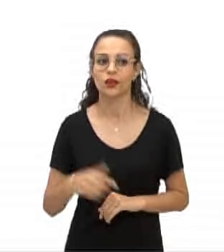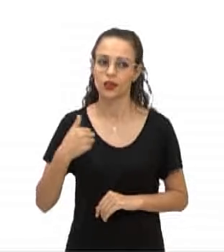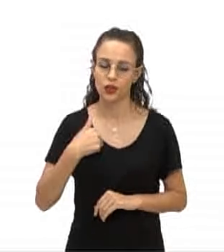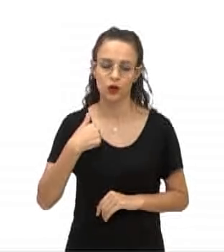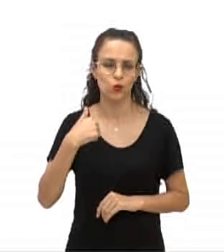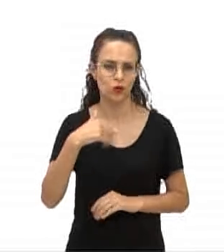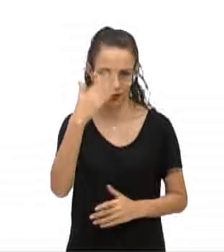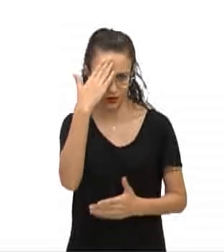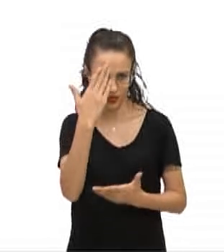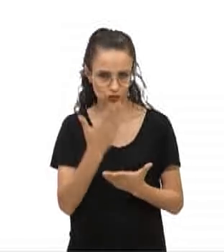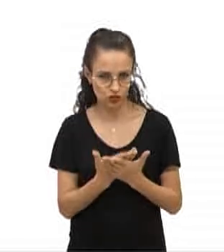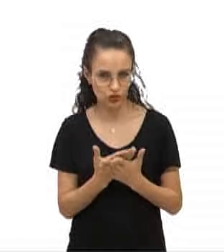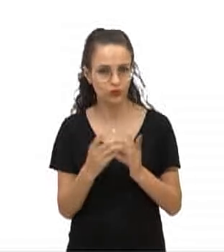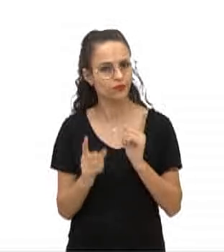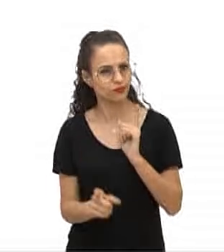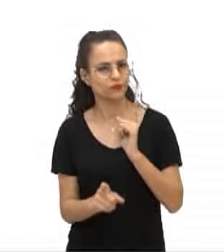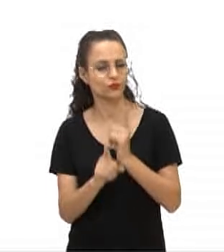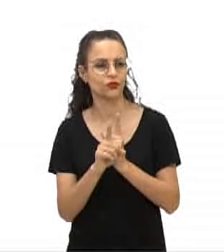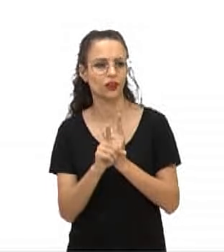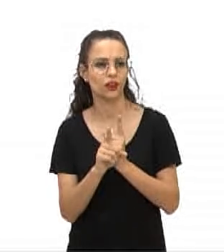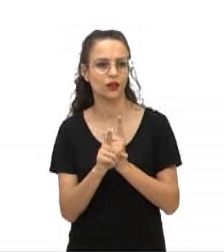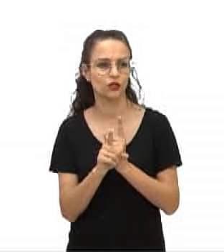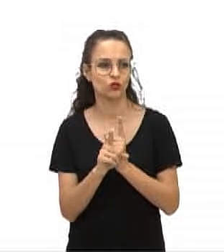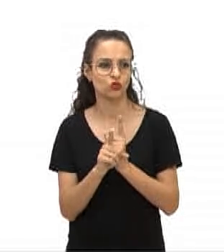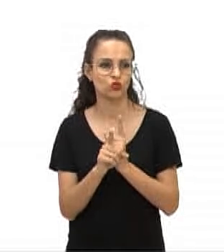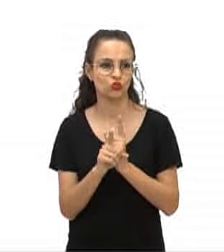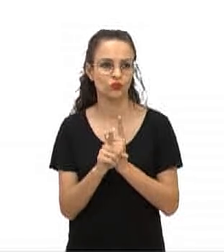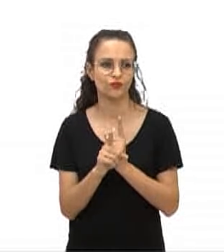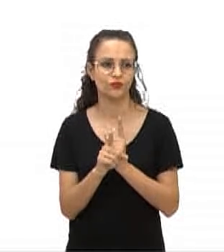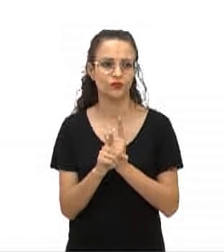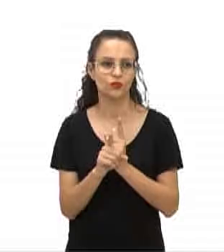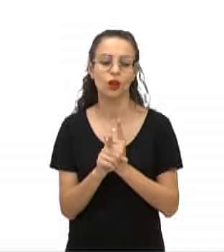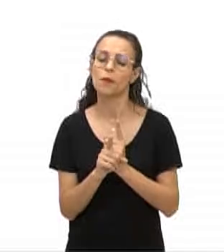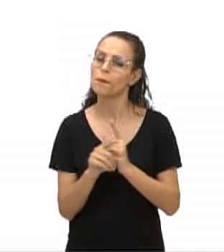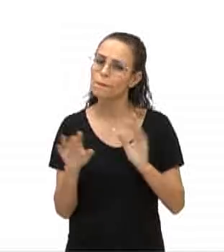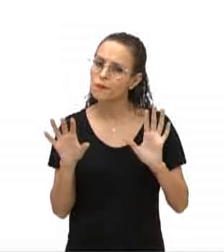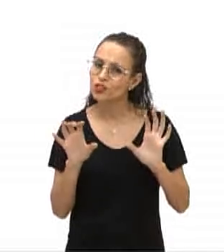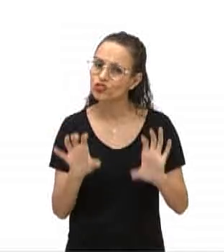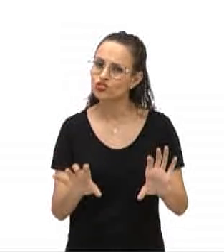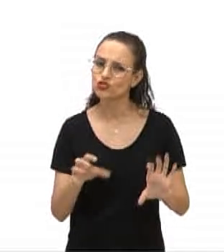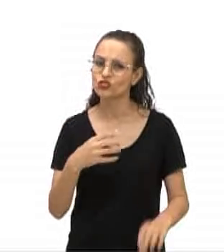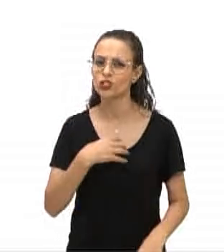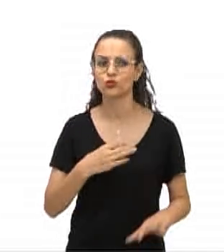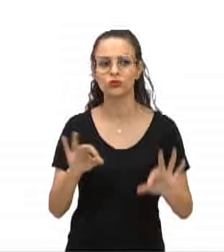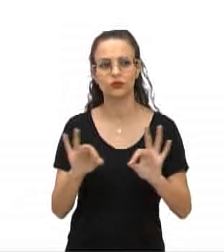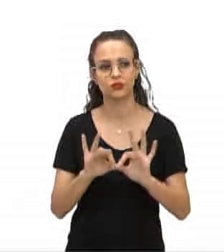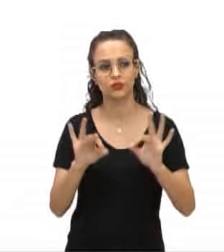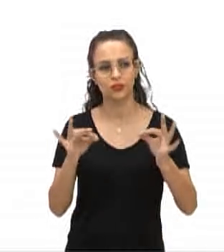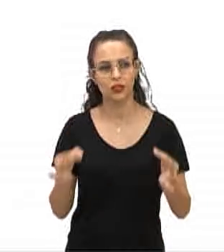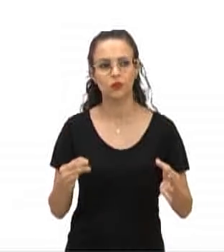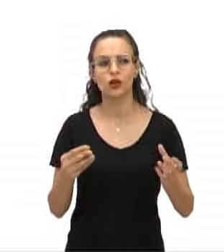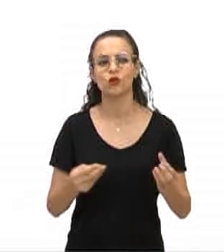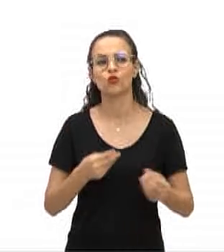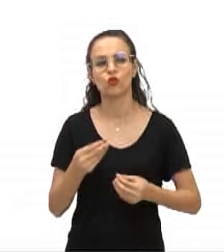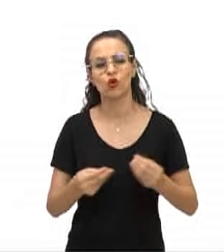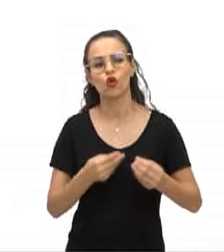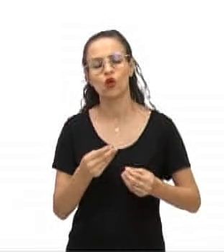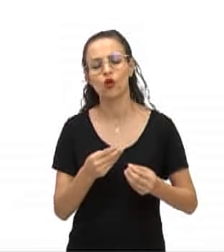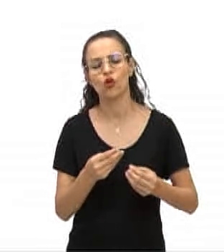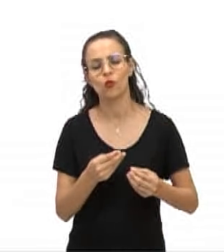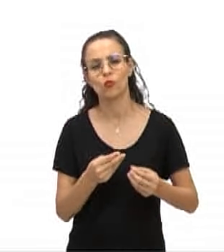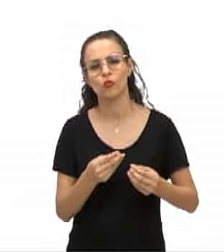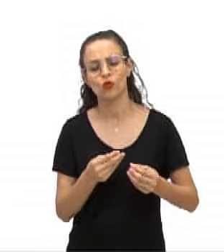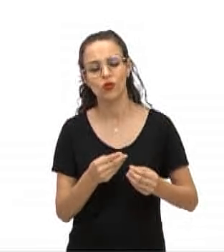Penso ter encontrado, olha só, isso é uma suposição, o modo simples pelo qual as